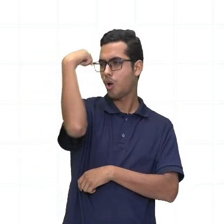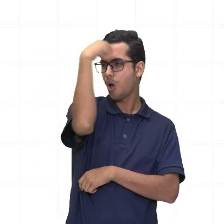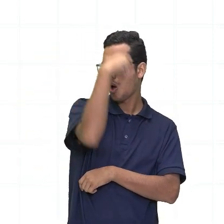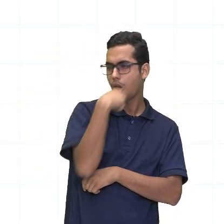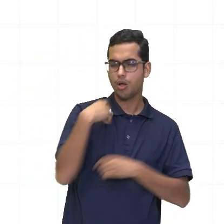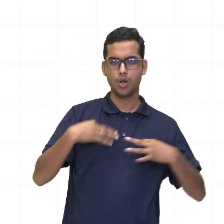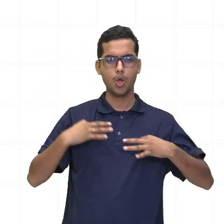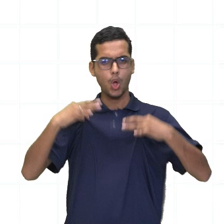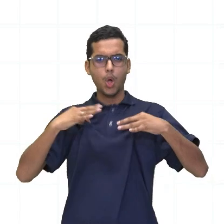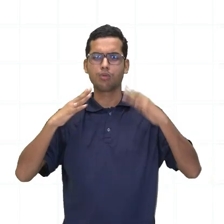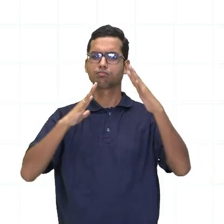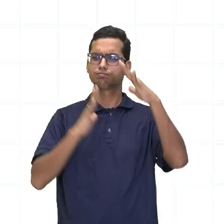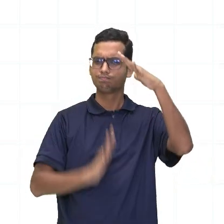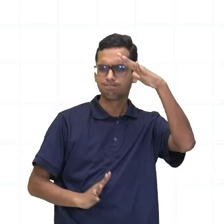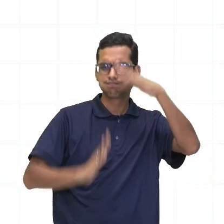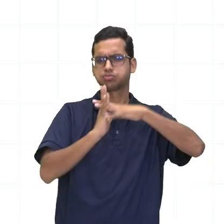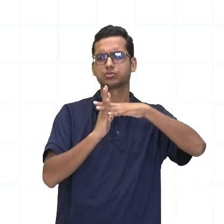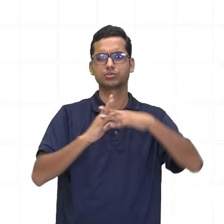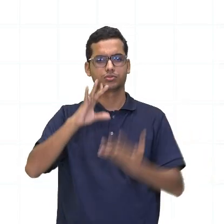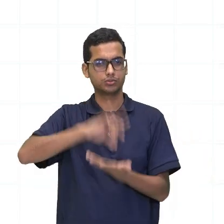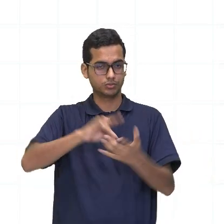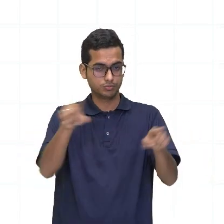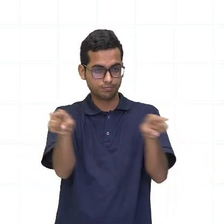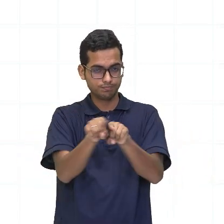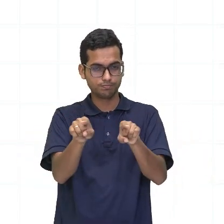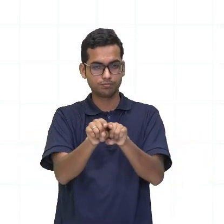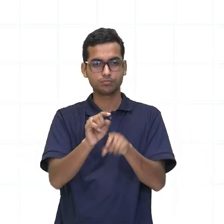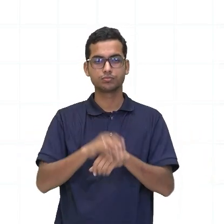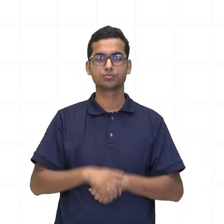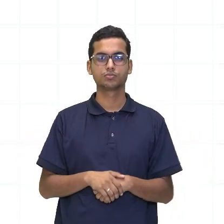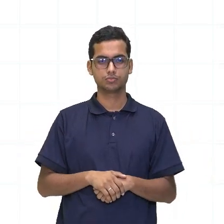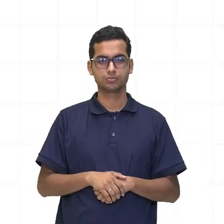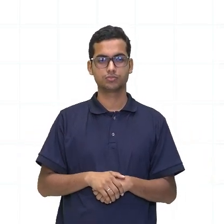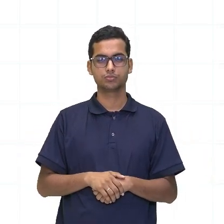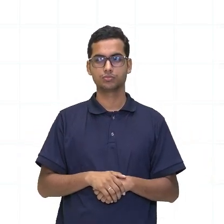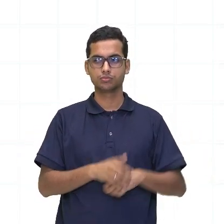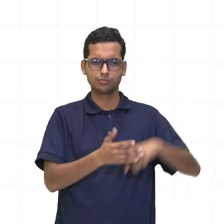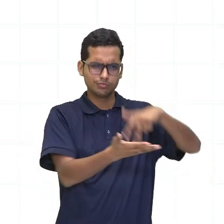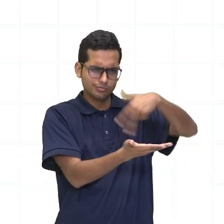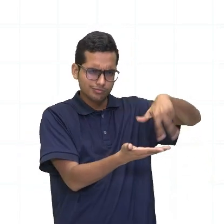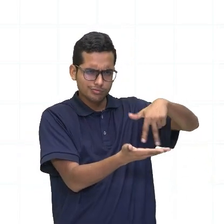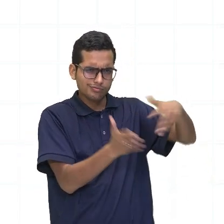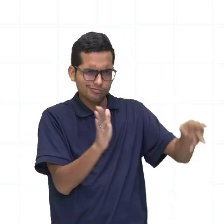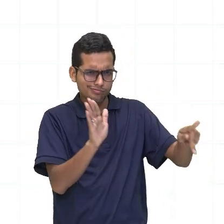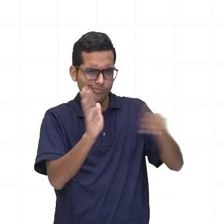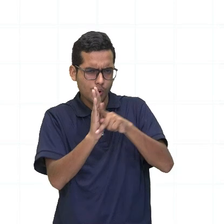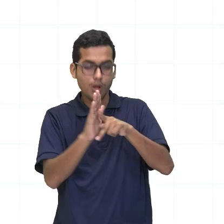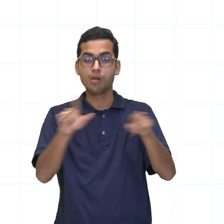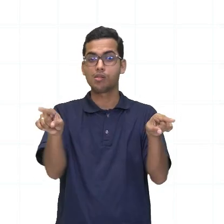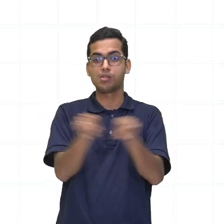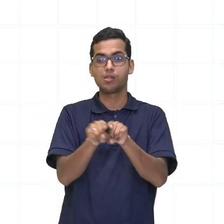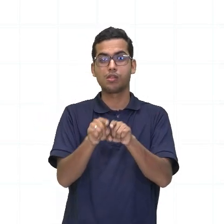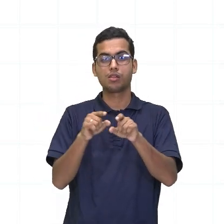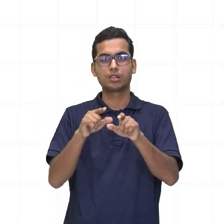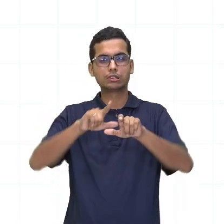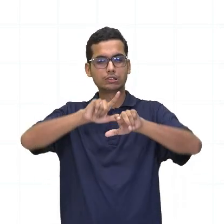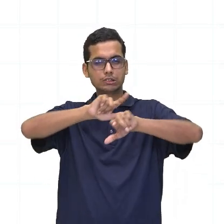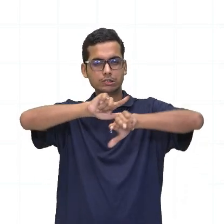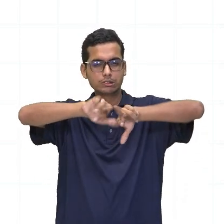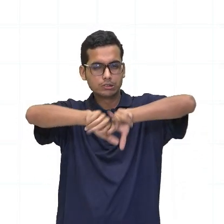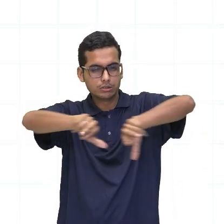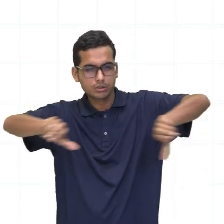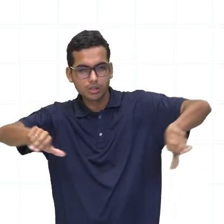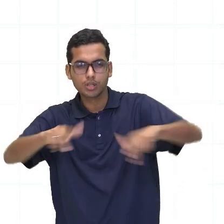extravagantes. Embora não seja exclusivamente uma dança, muitas peças de kabuki incluem sequências